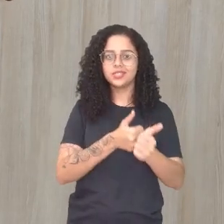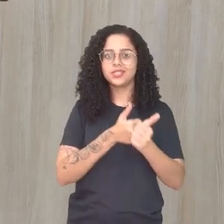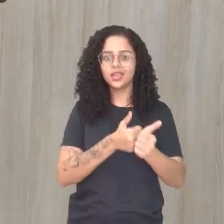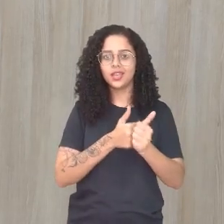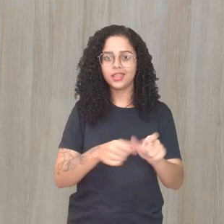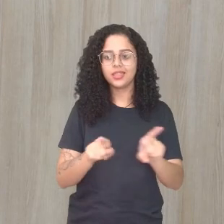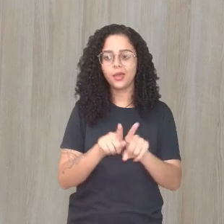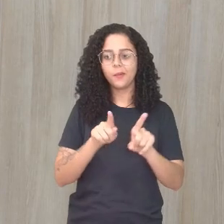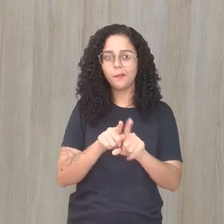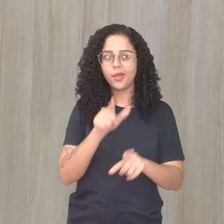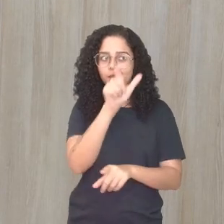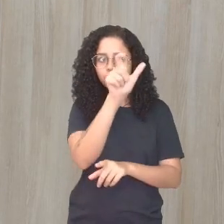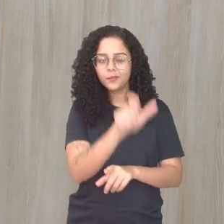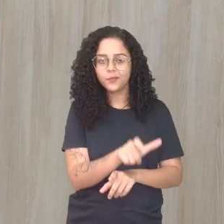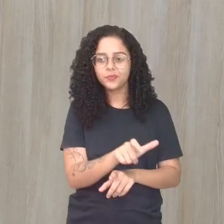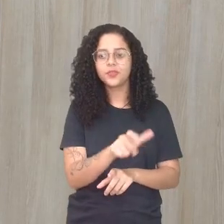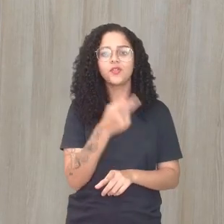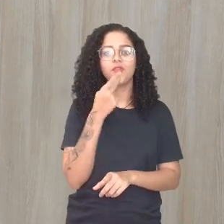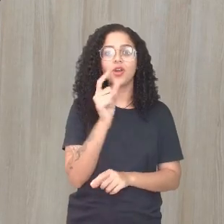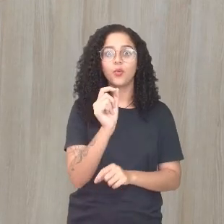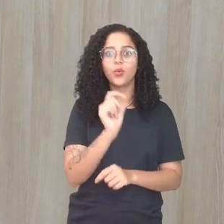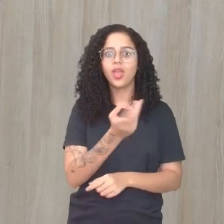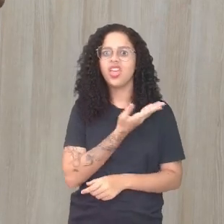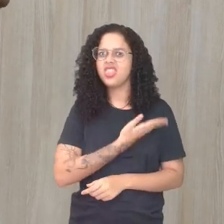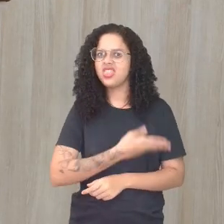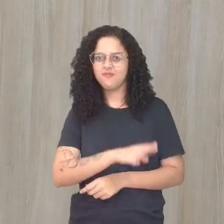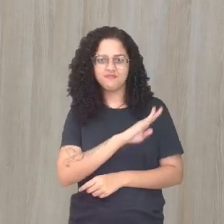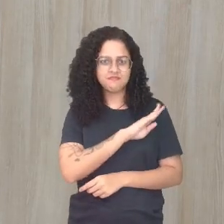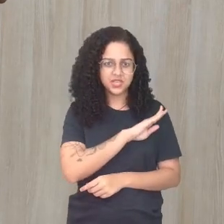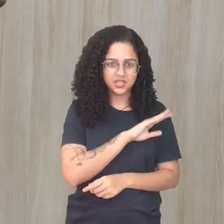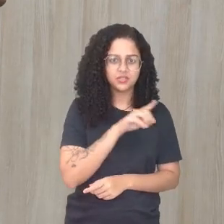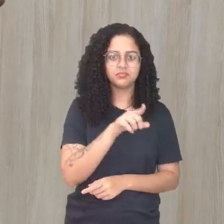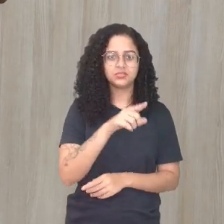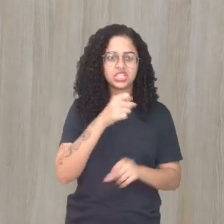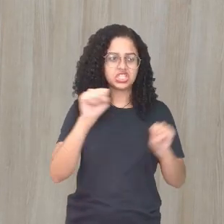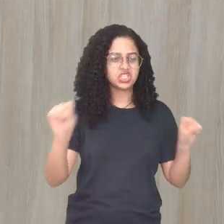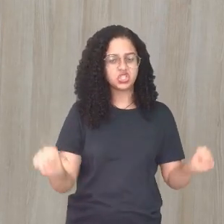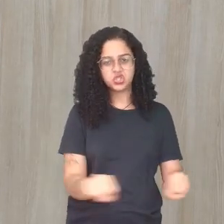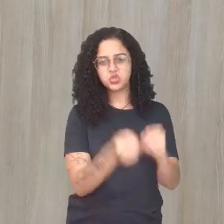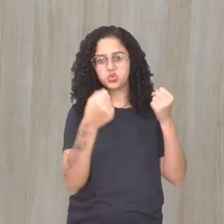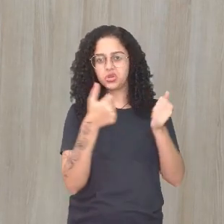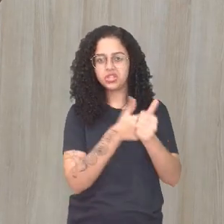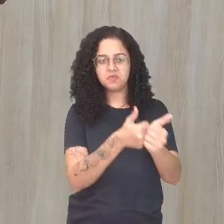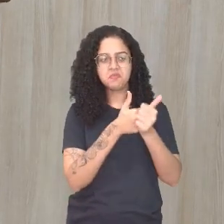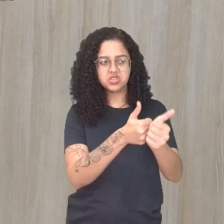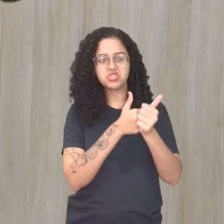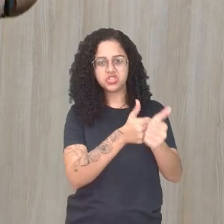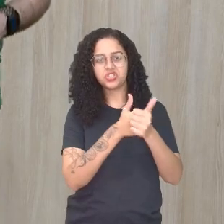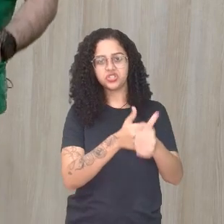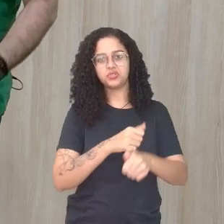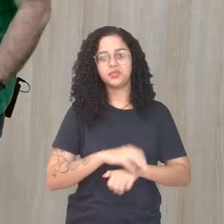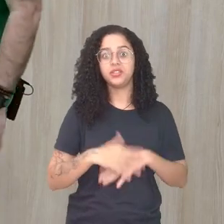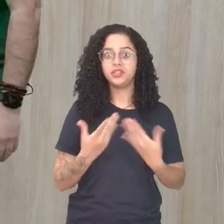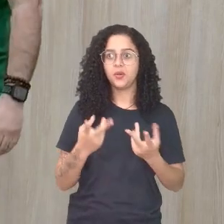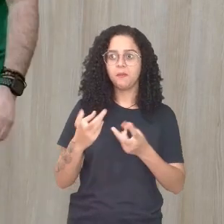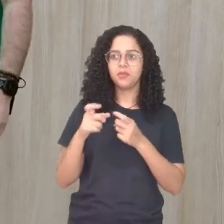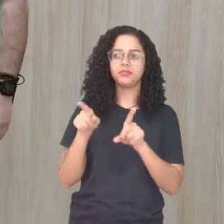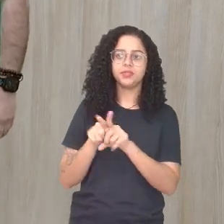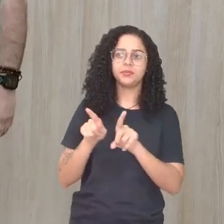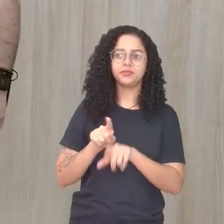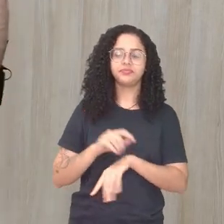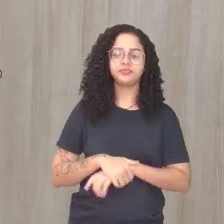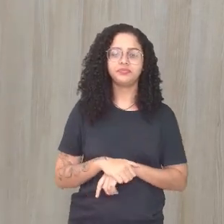logo rotulados como inimigo a ser destruído, a ser perseguido, né? Então a gente vai observar isso